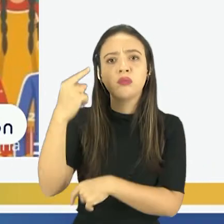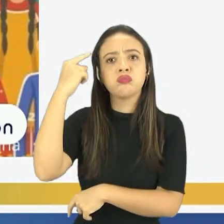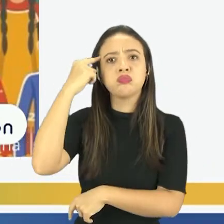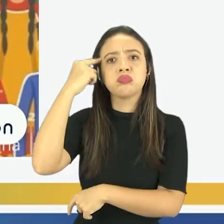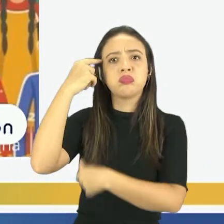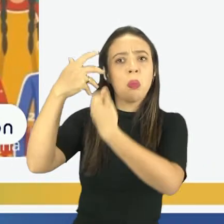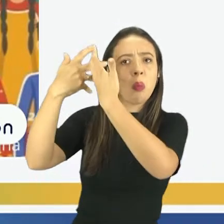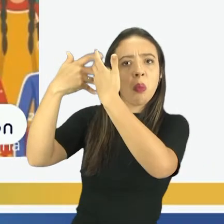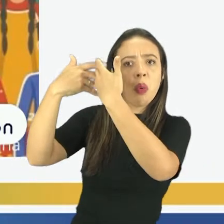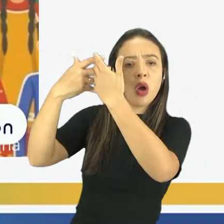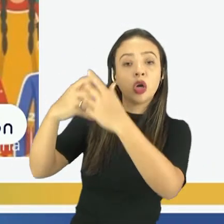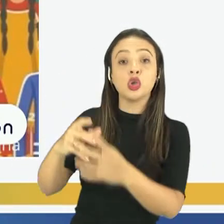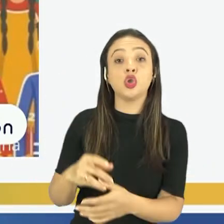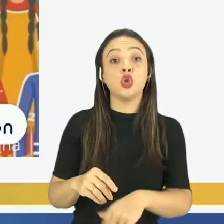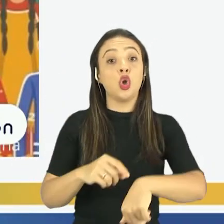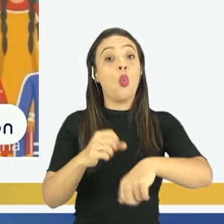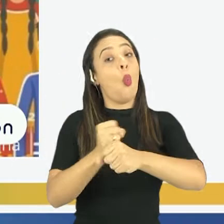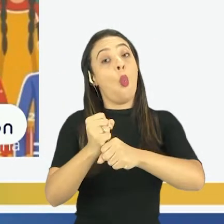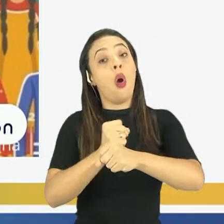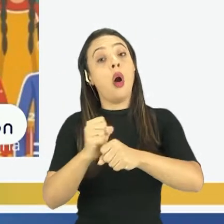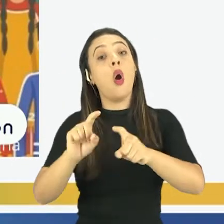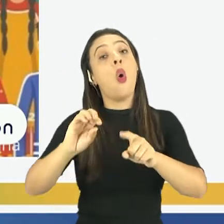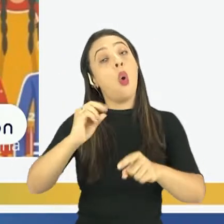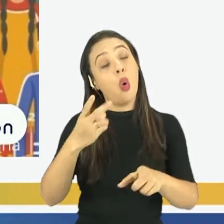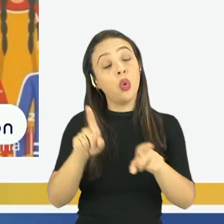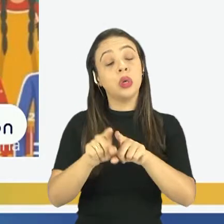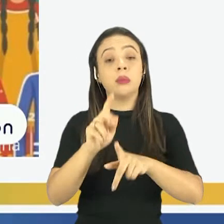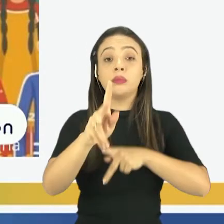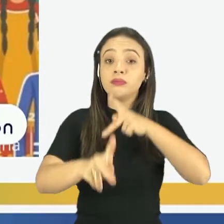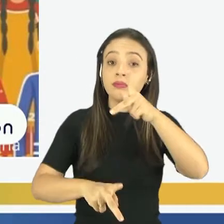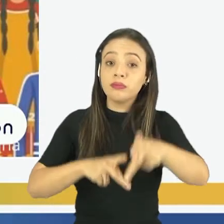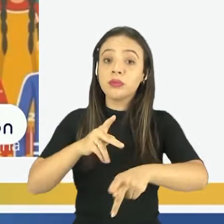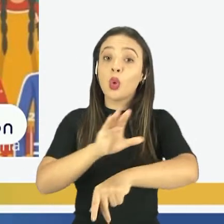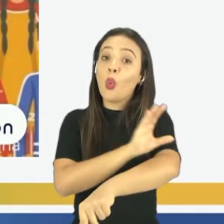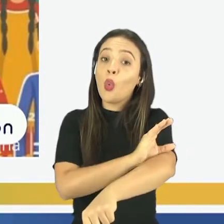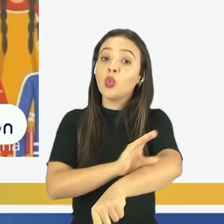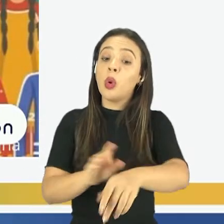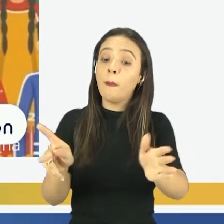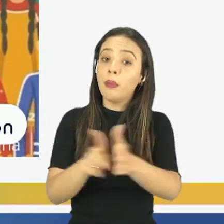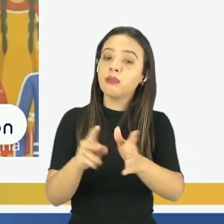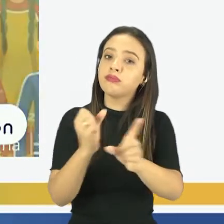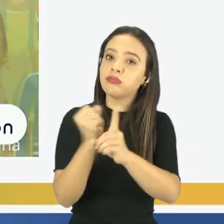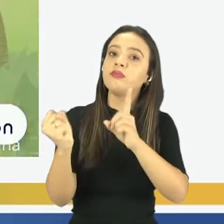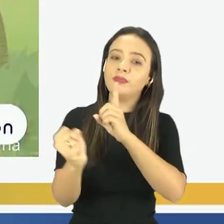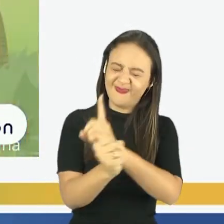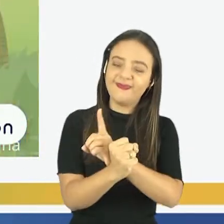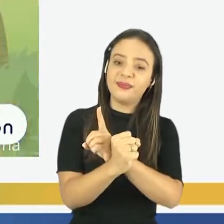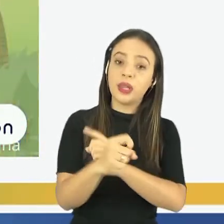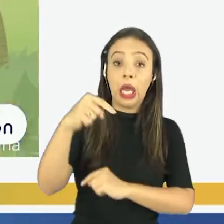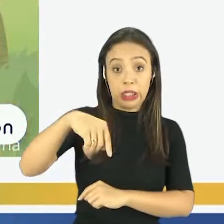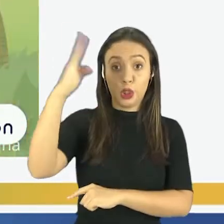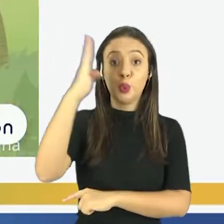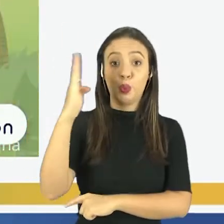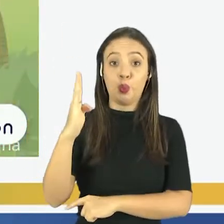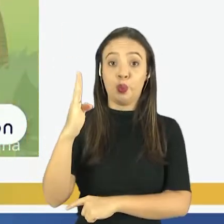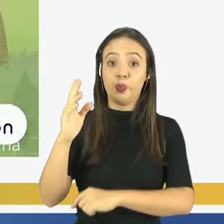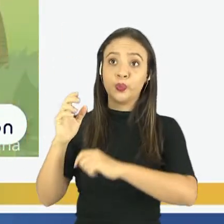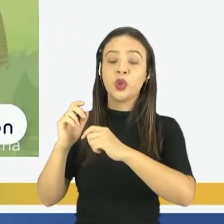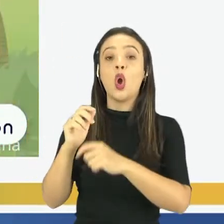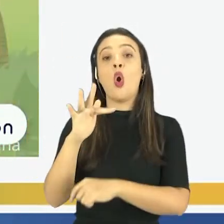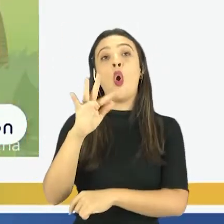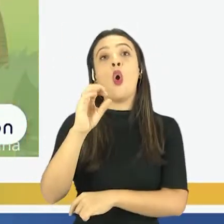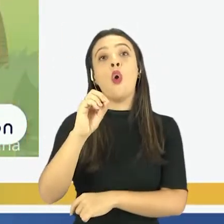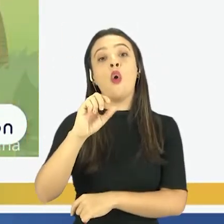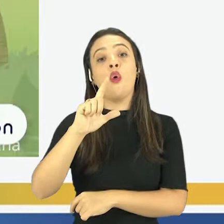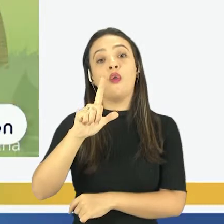pensamento de uma época ou de um povo nas lendas que compõem o folclore de uma determinada sociedade. No Brasil, o folclore